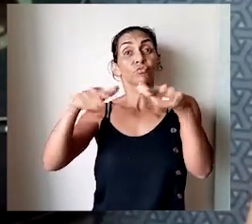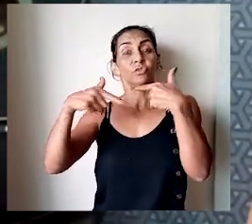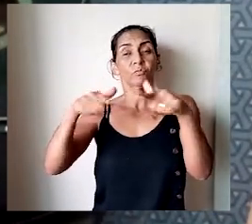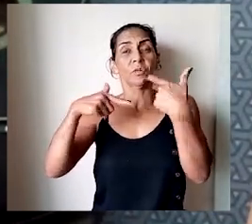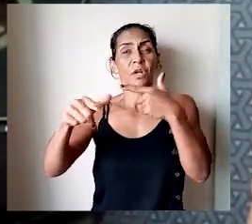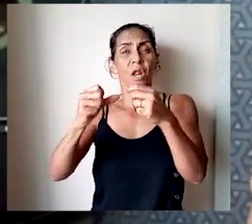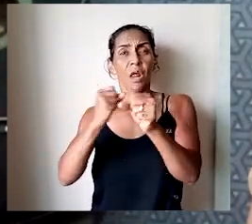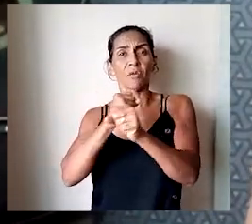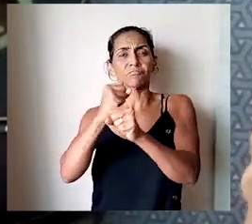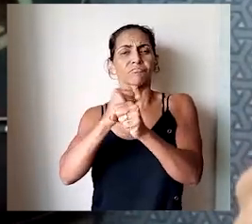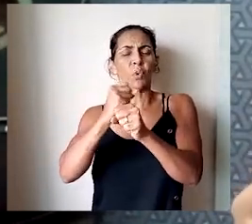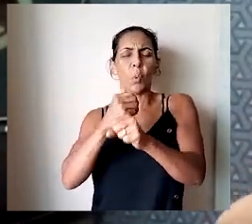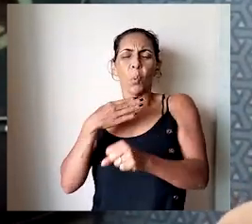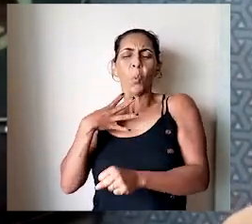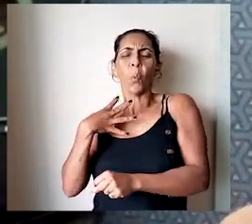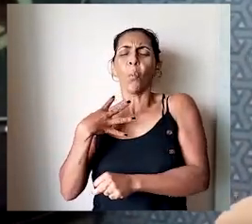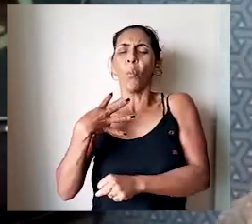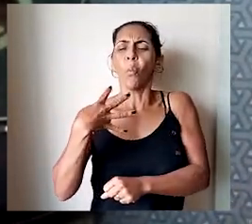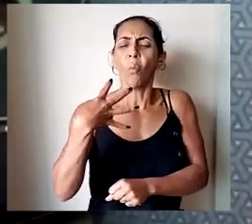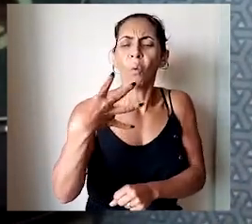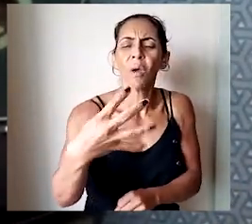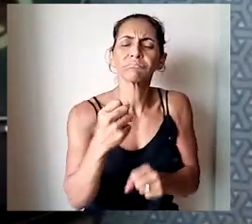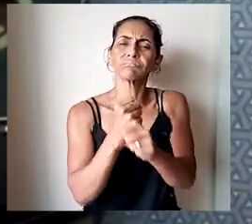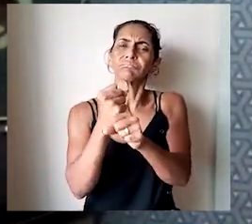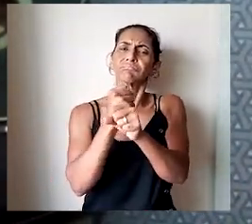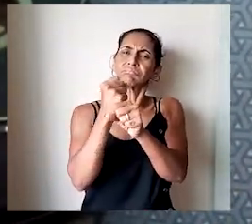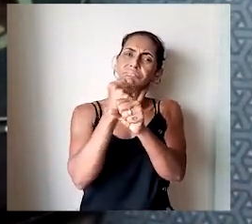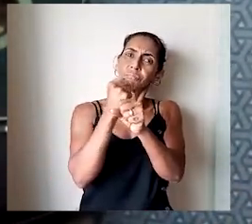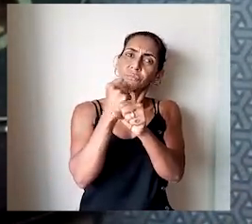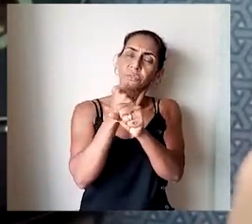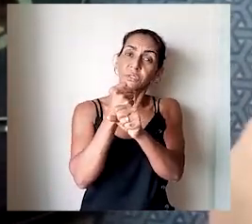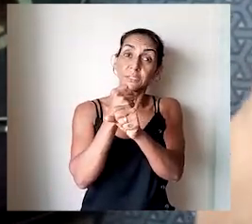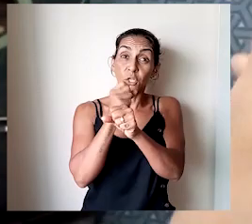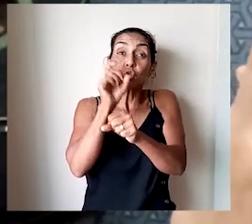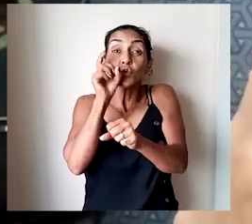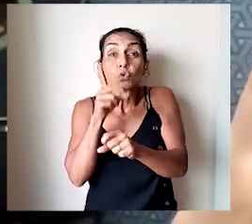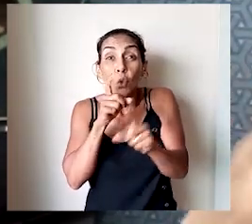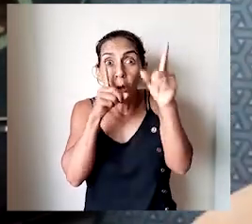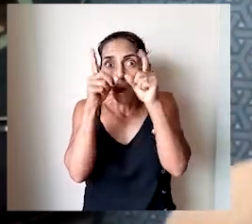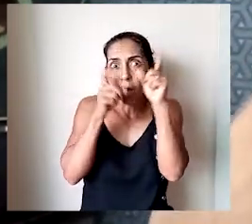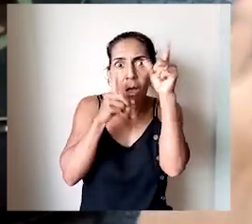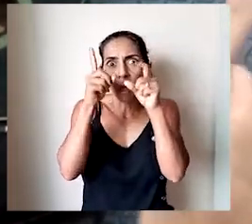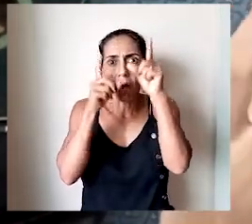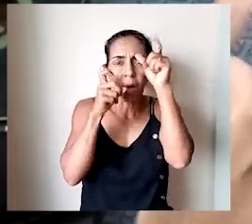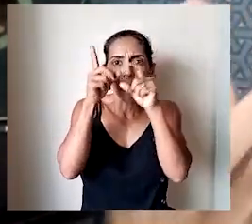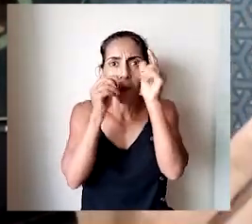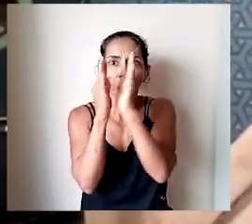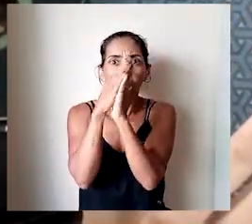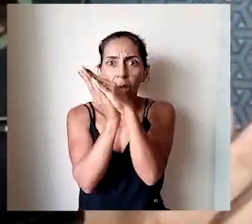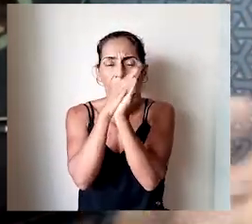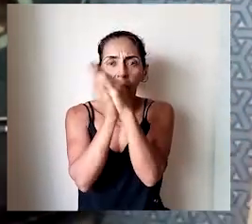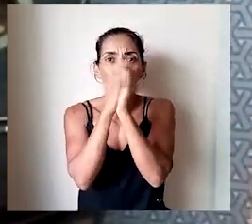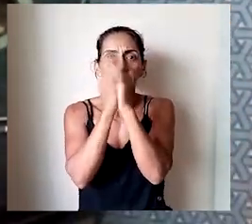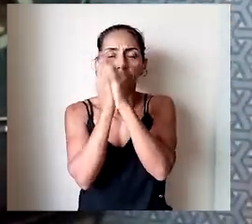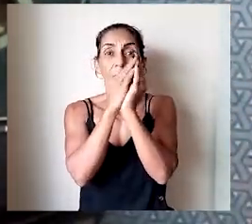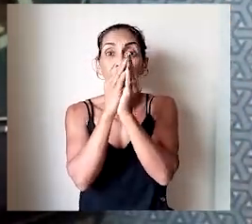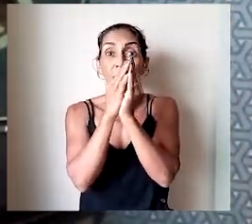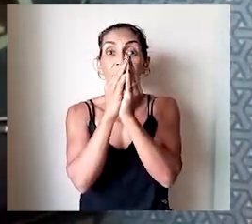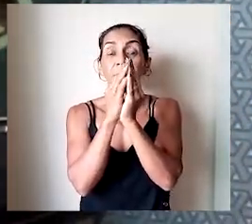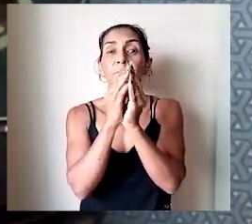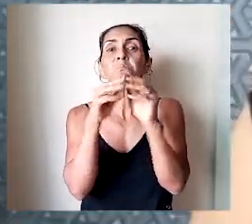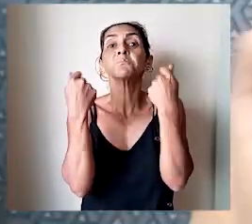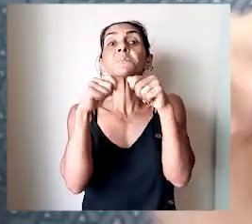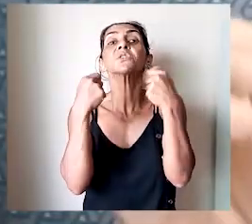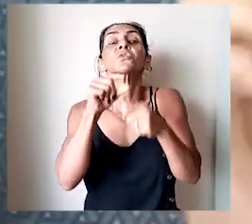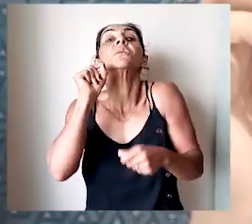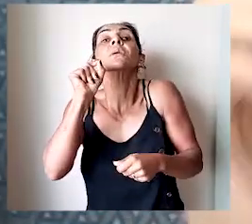de 4 anos para a produção desse filme. Gente, e só de expressões faciais para os bonecos do filme foram